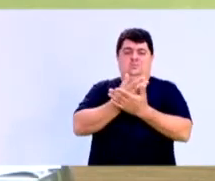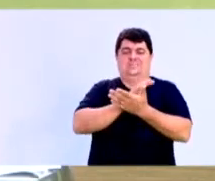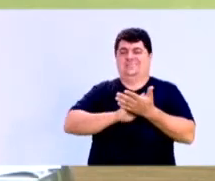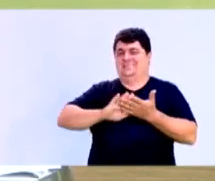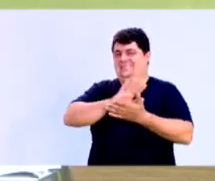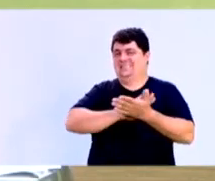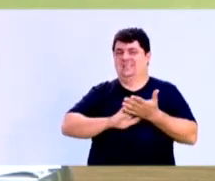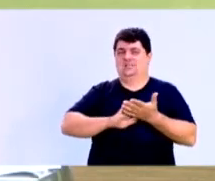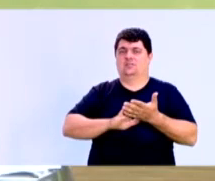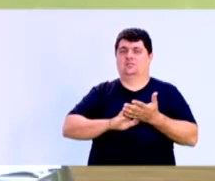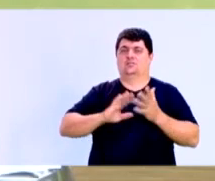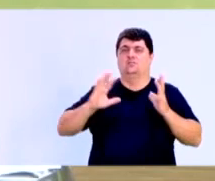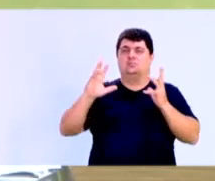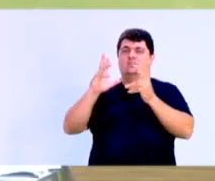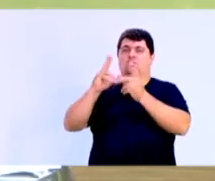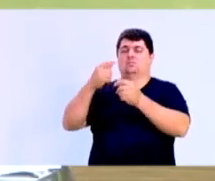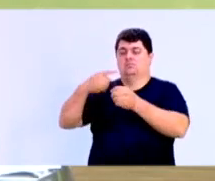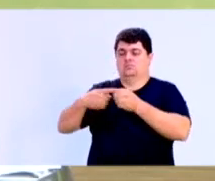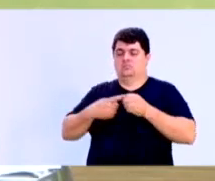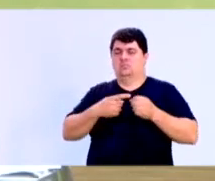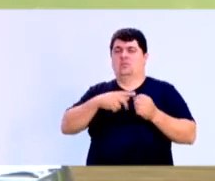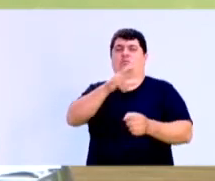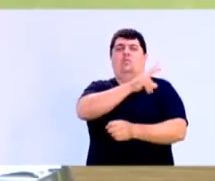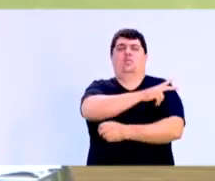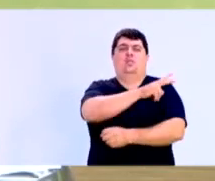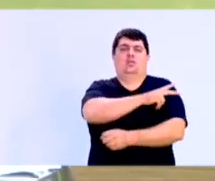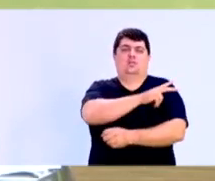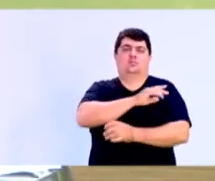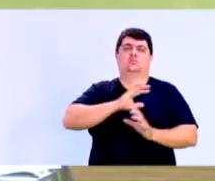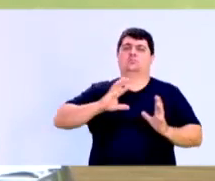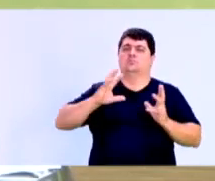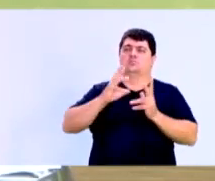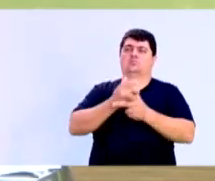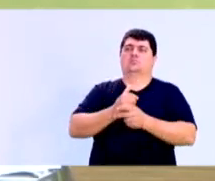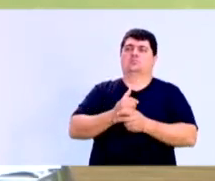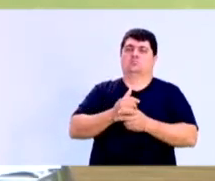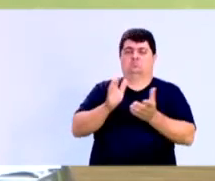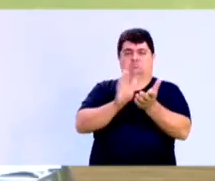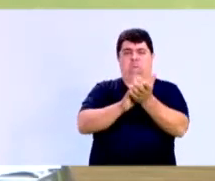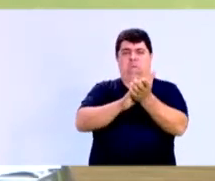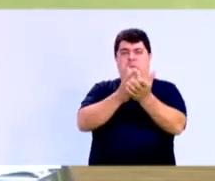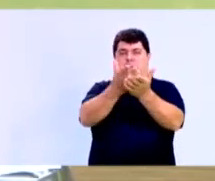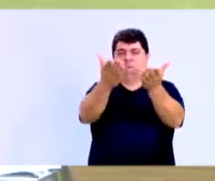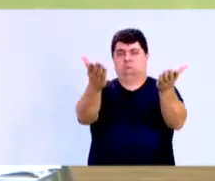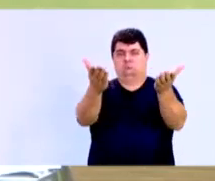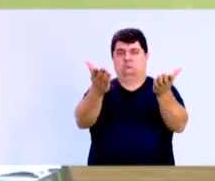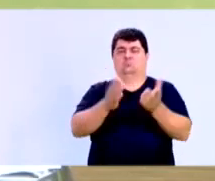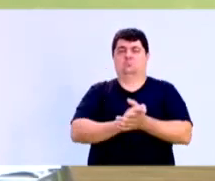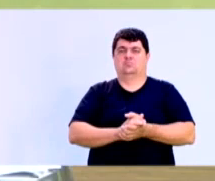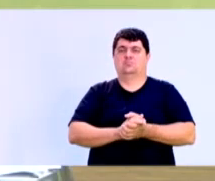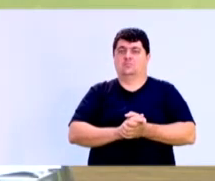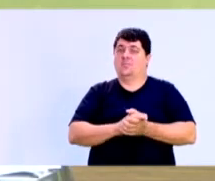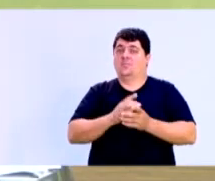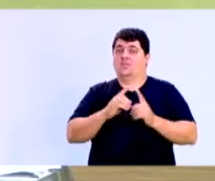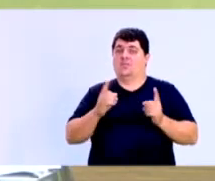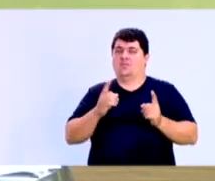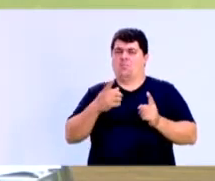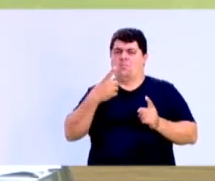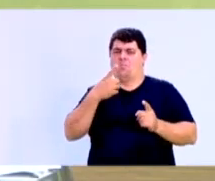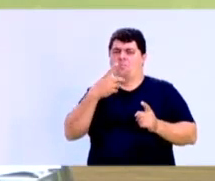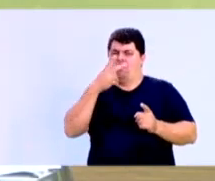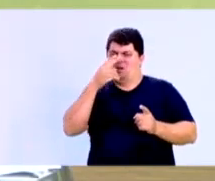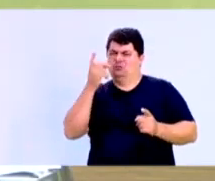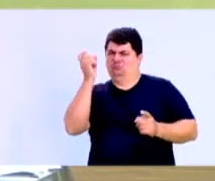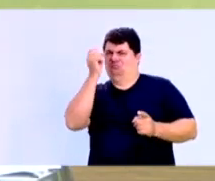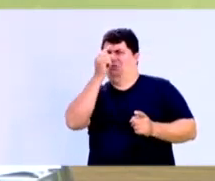erro. Os demais polos também, polo de Vilhena, todos os demais polos. Na verdade, vocês estão de parabéns, viu? Apesar de parecer no início que era